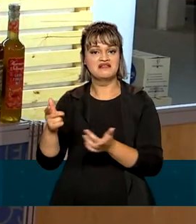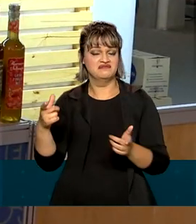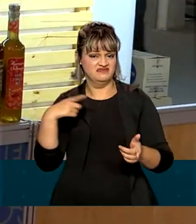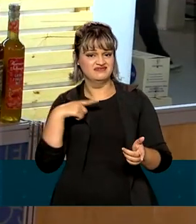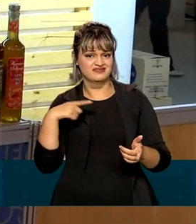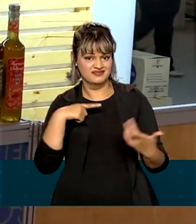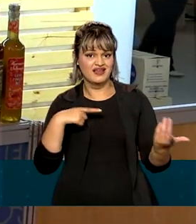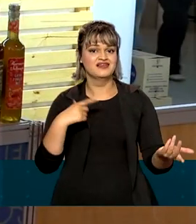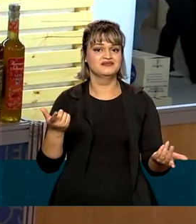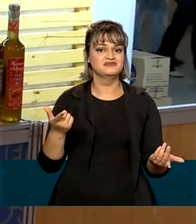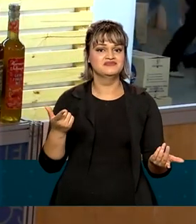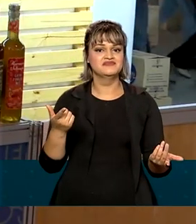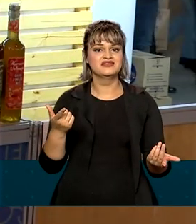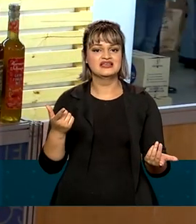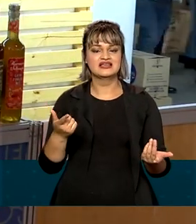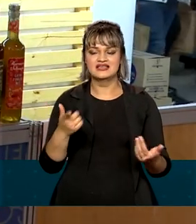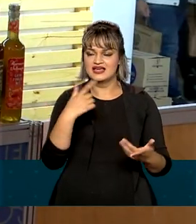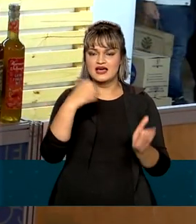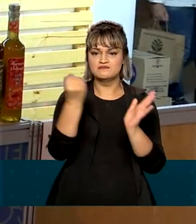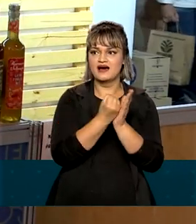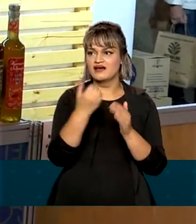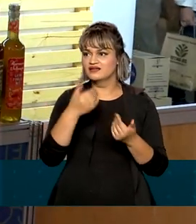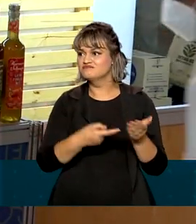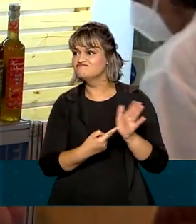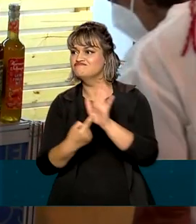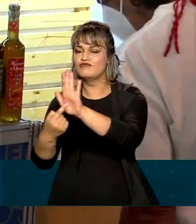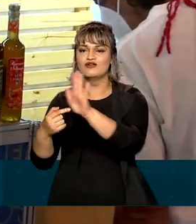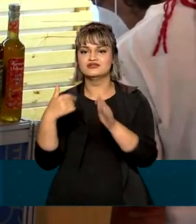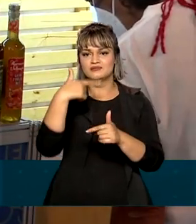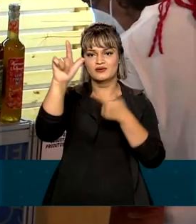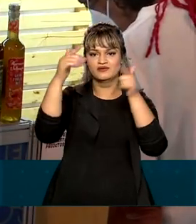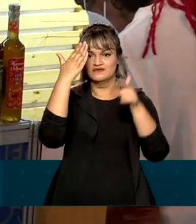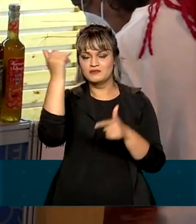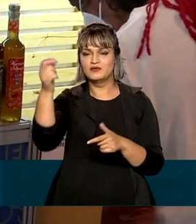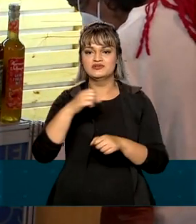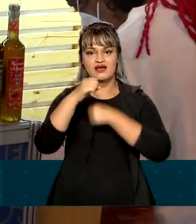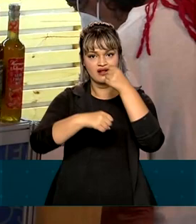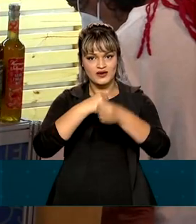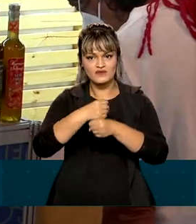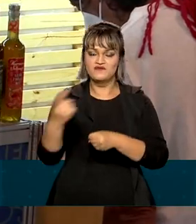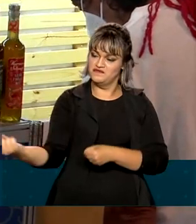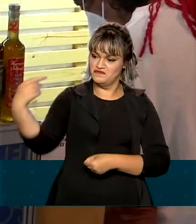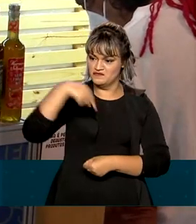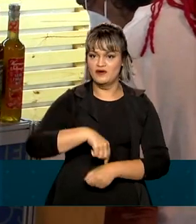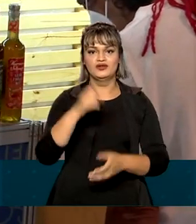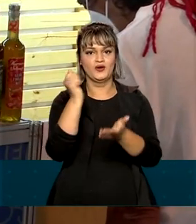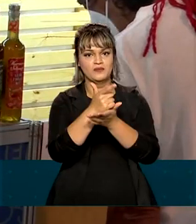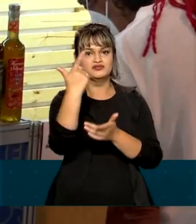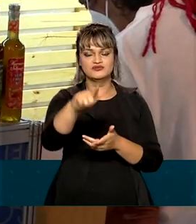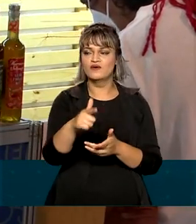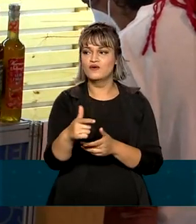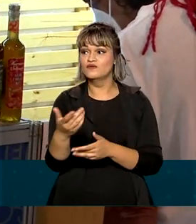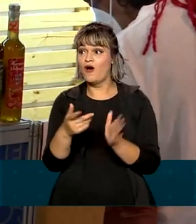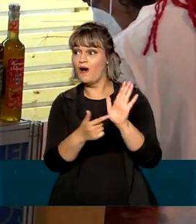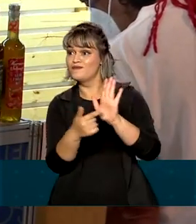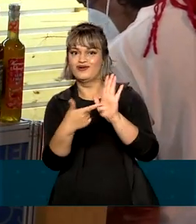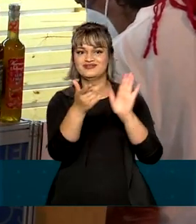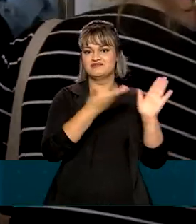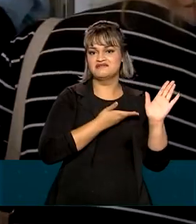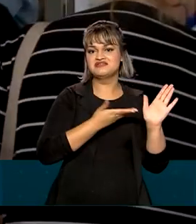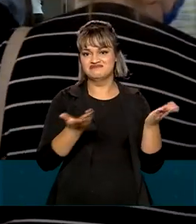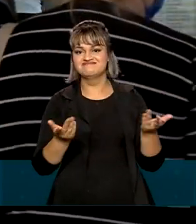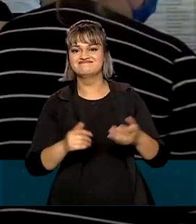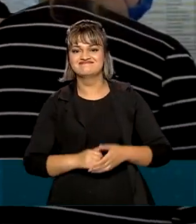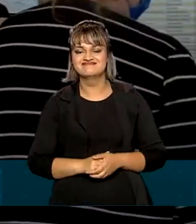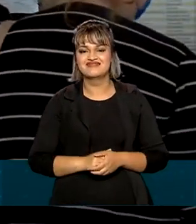o produto, leva a marca, vem comprar no ano seguinte, indica para as pessoas, para os